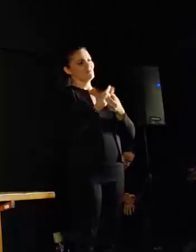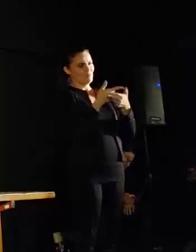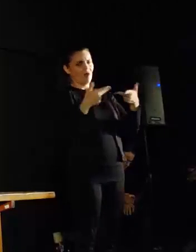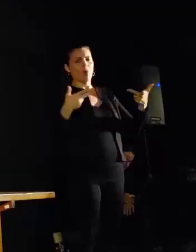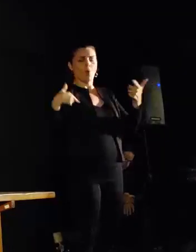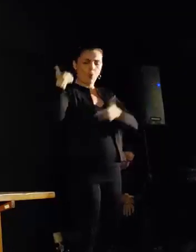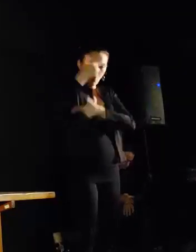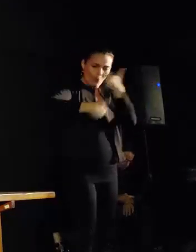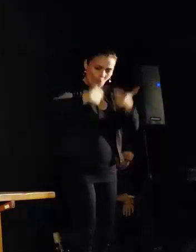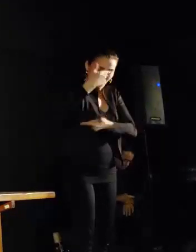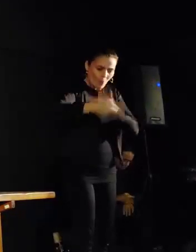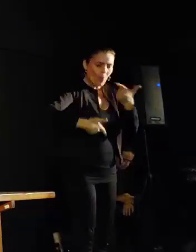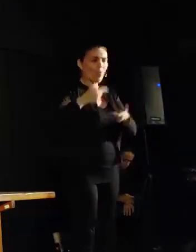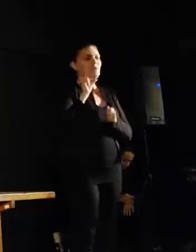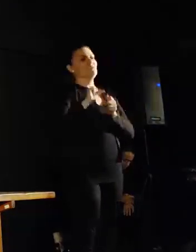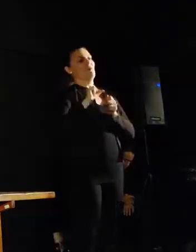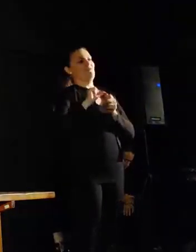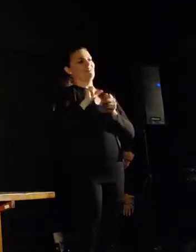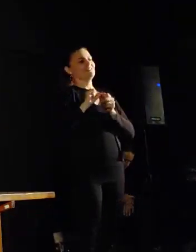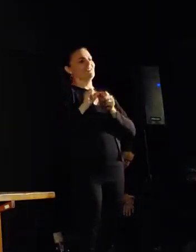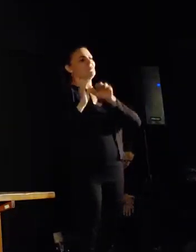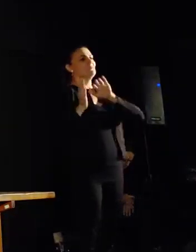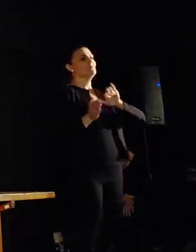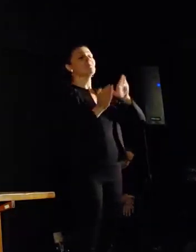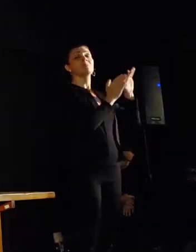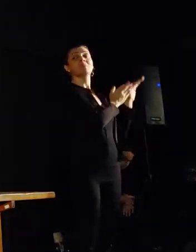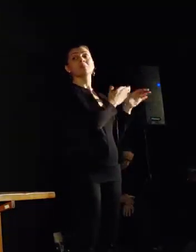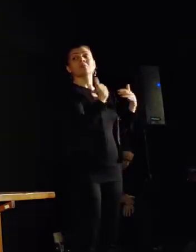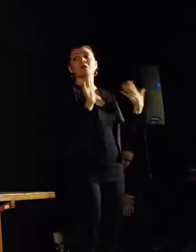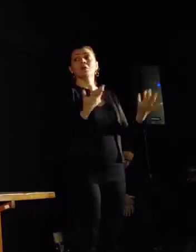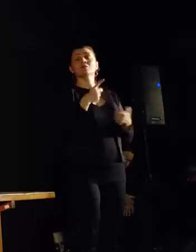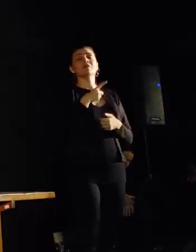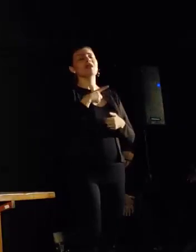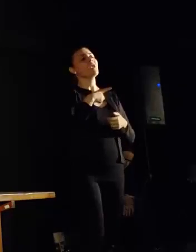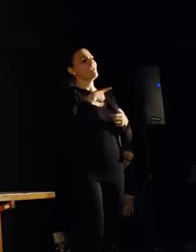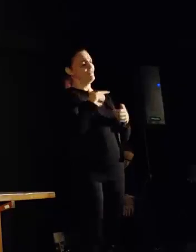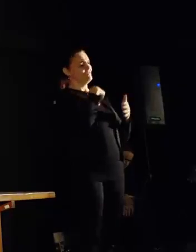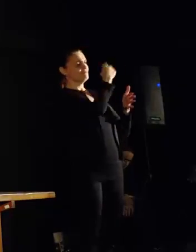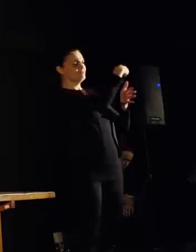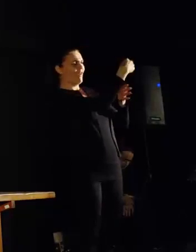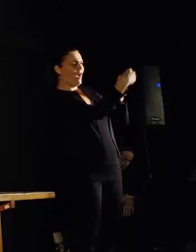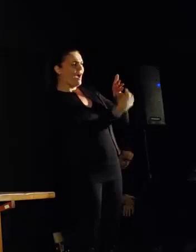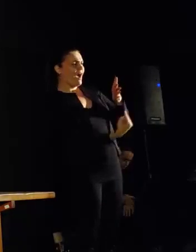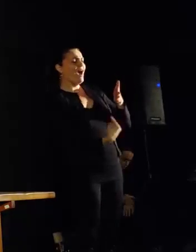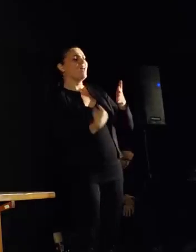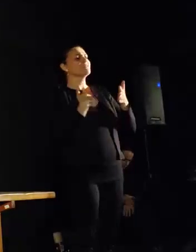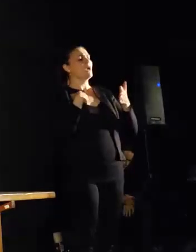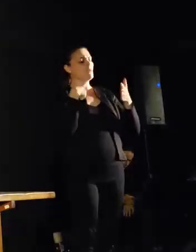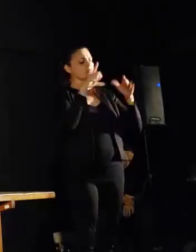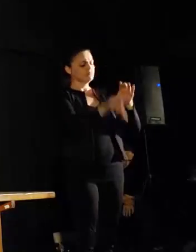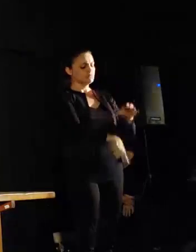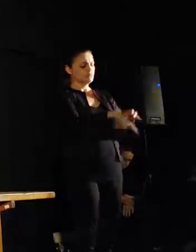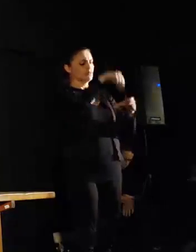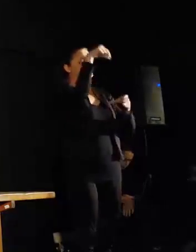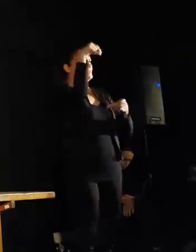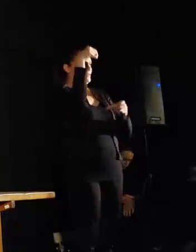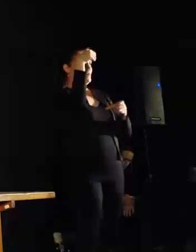Temos aqui, foram muitas as questões e aí eu sorteei, assim, peguei aleatoriamente